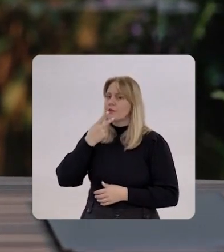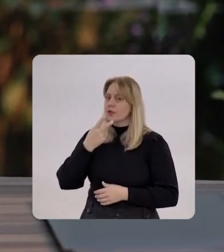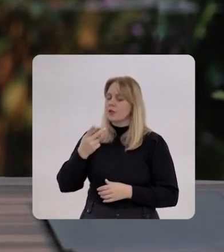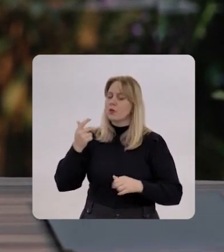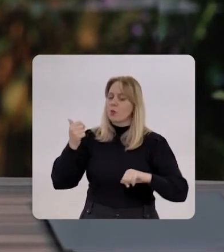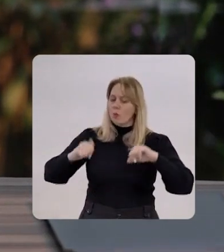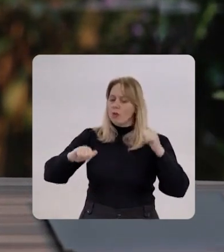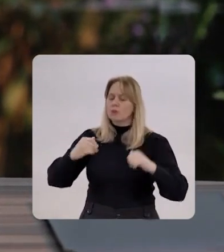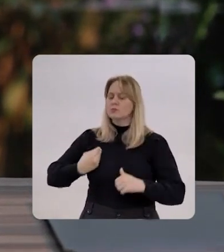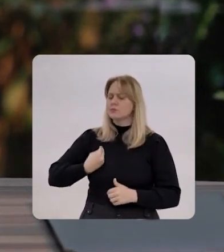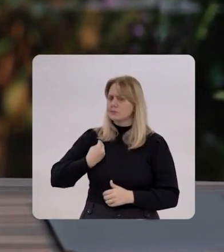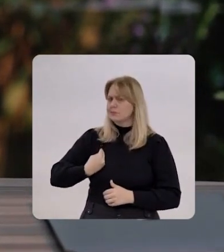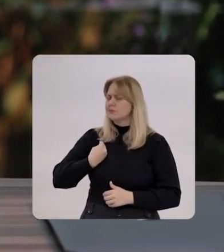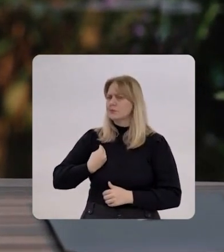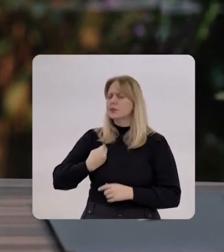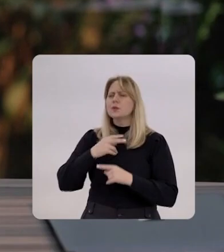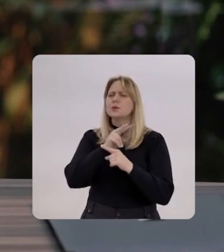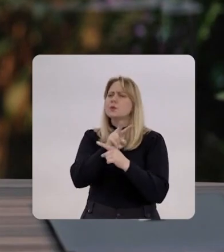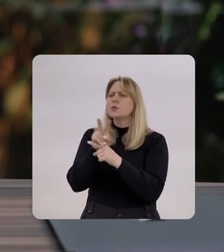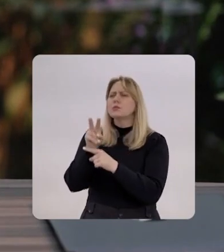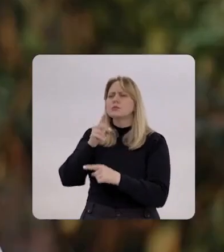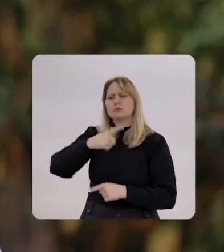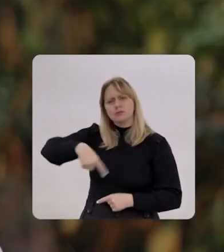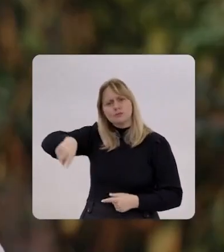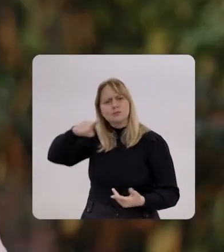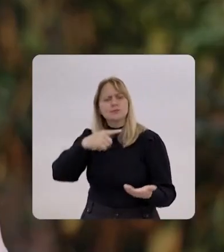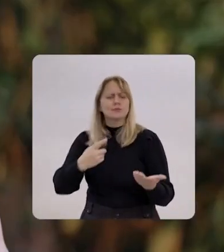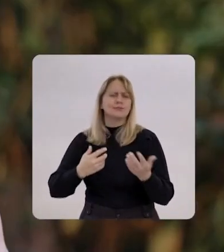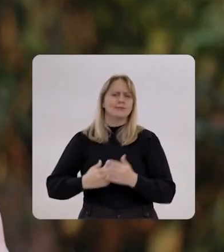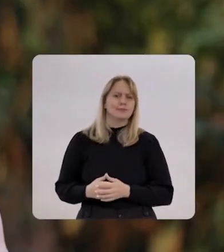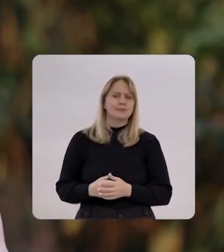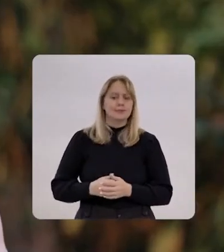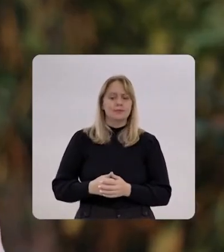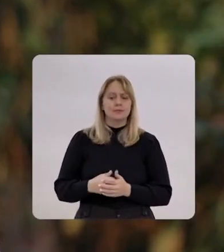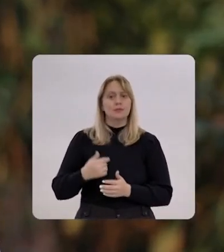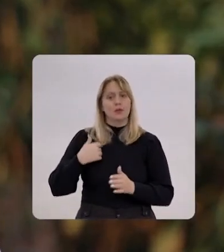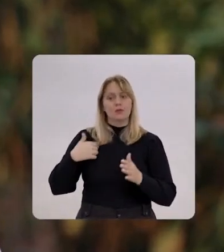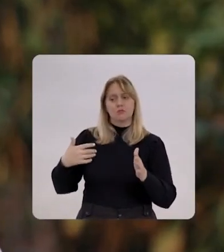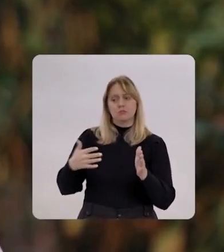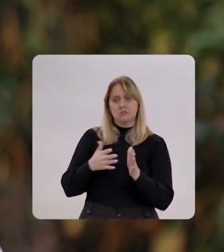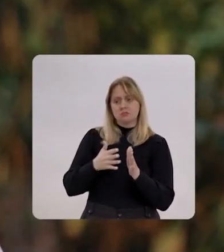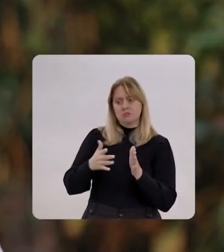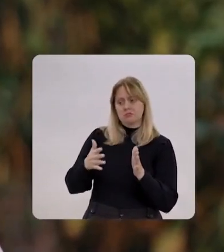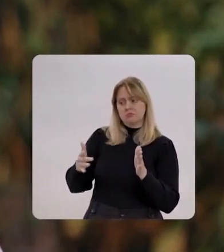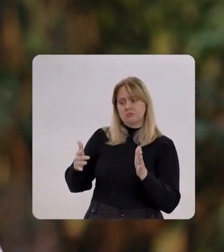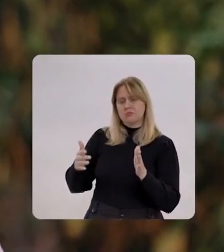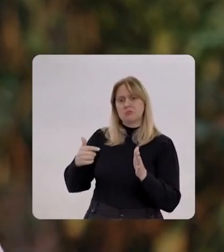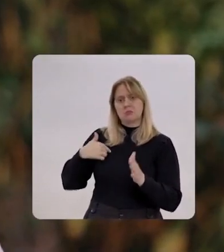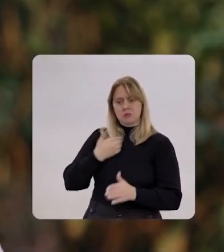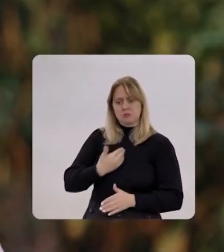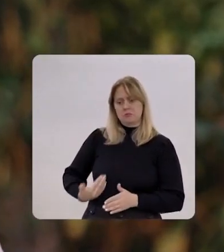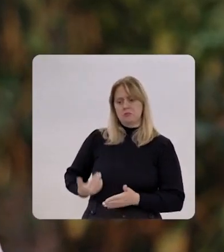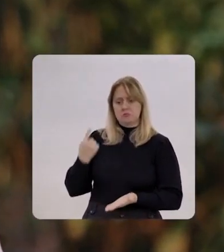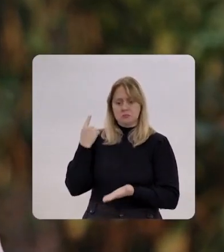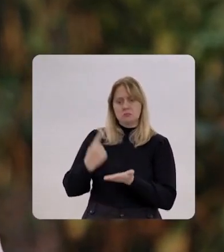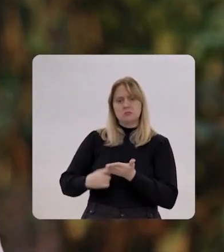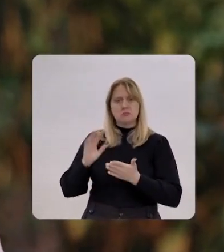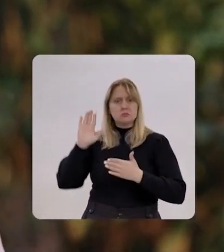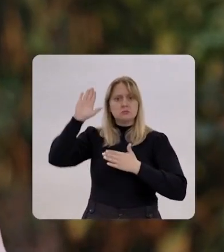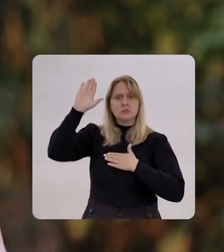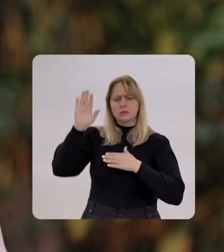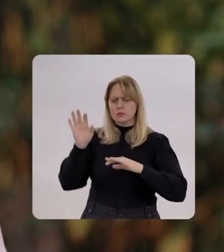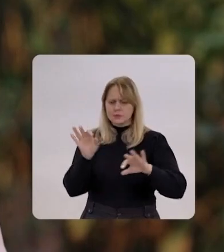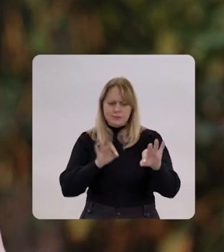qualidade de vida e cuidado com a nossa gente. Durante meu mandato, me comprometi a buscar